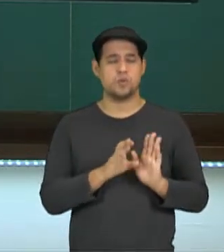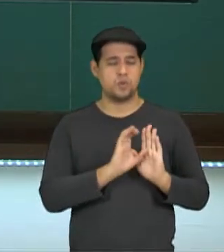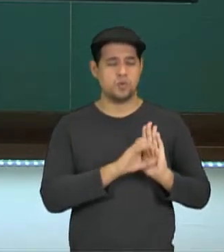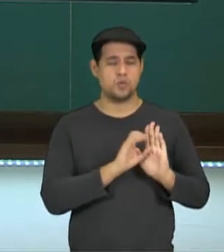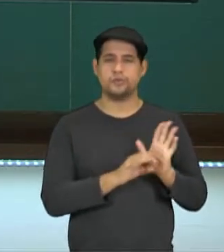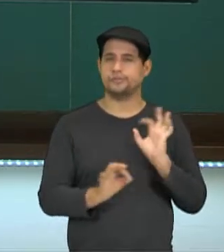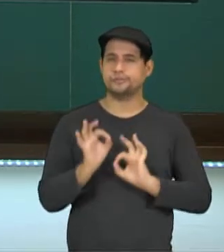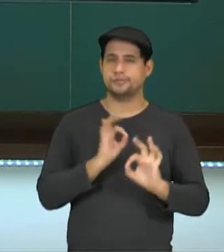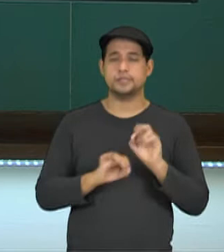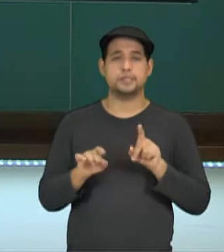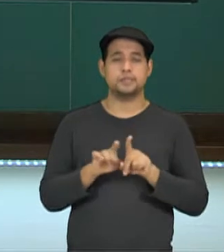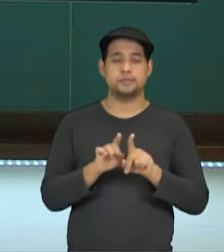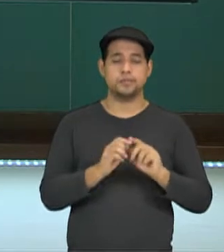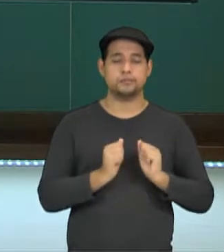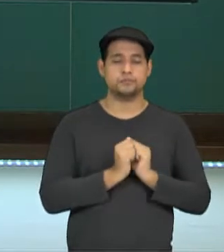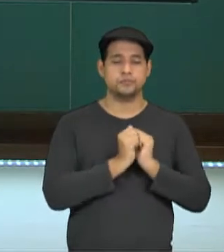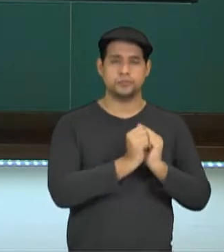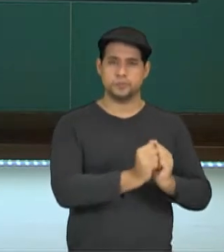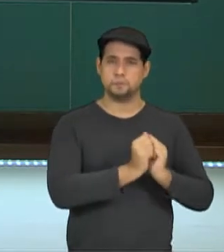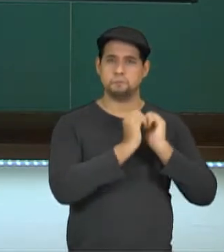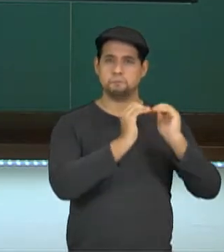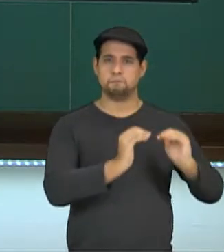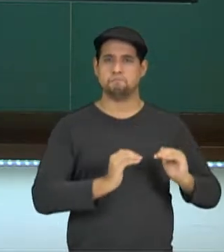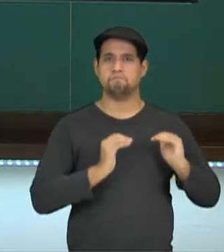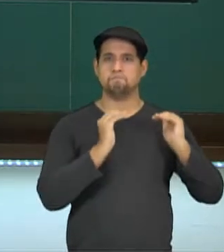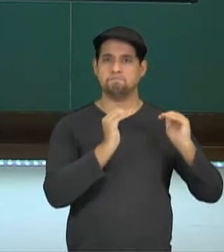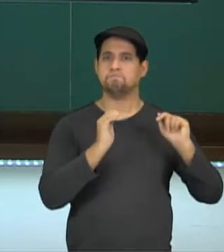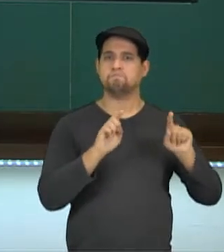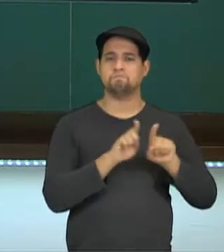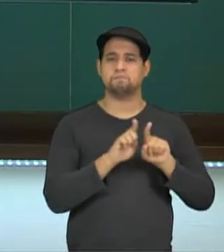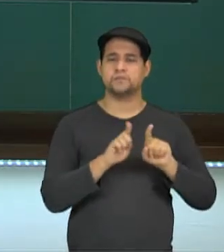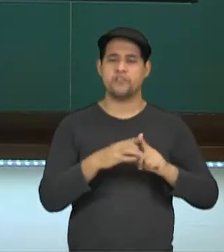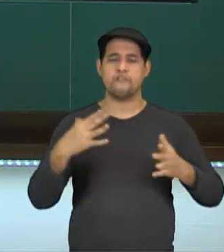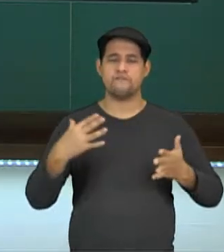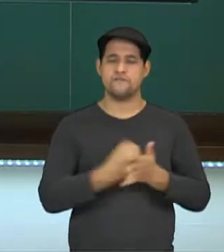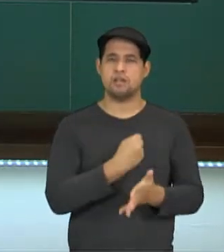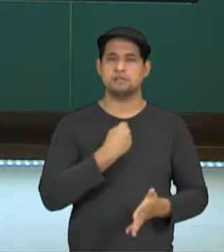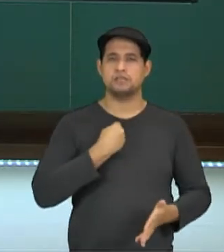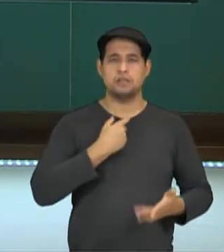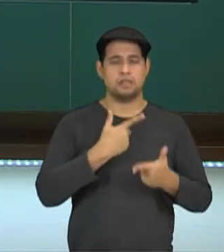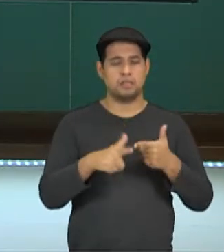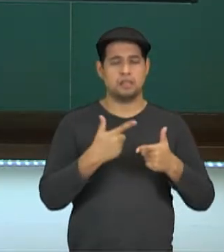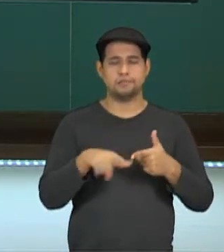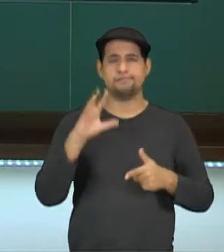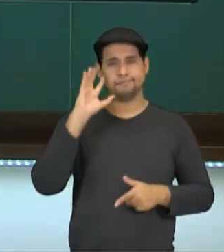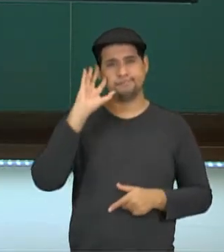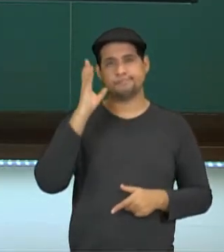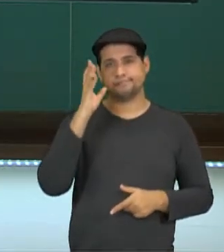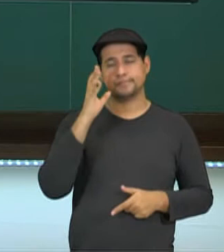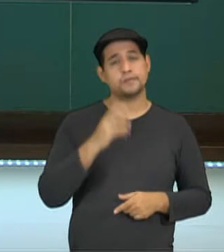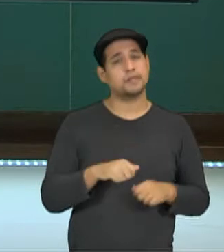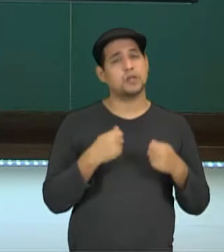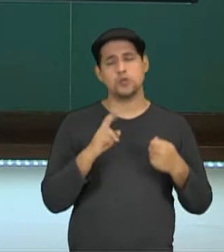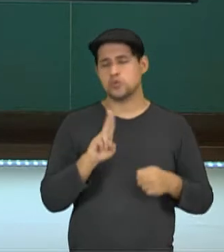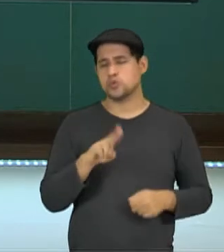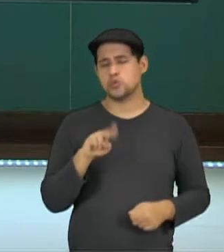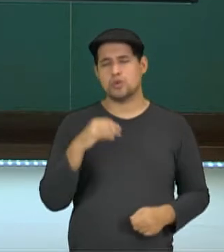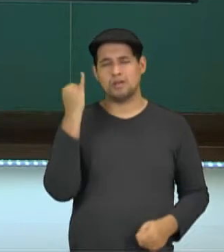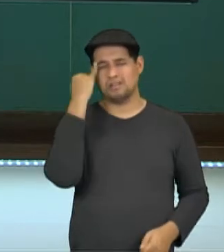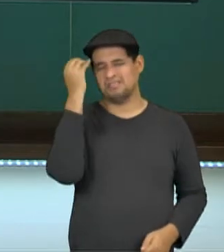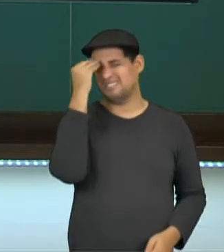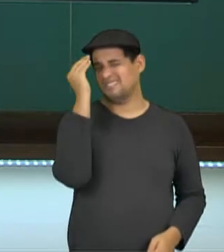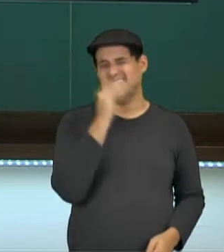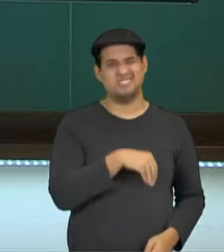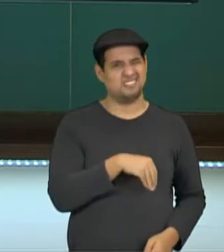ordem, podemos caminhar para o progresso e superar as adversidades, sem jamais desistir, né? Desistir